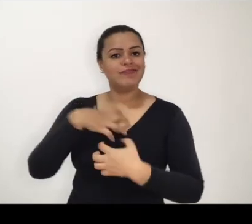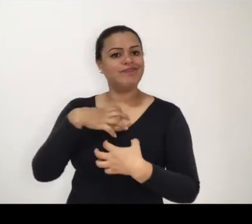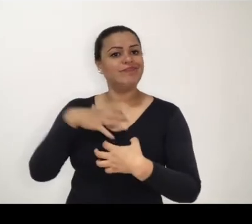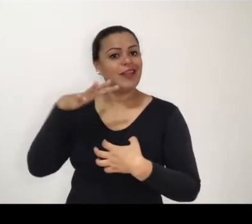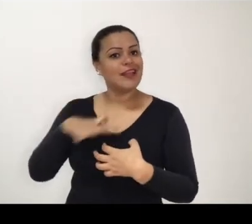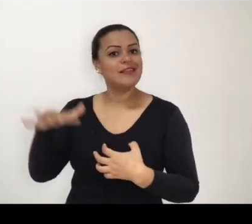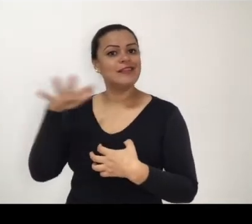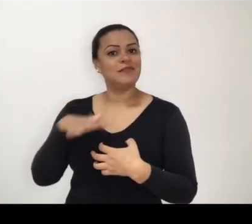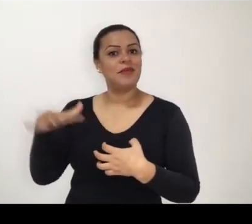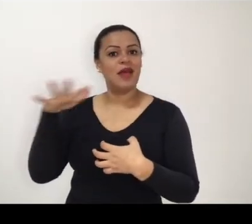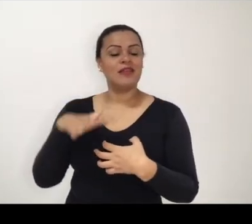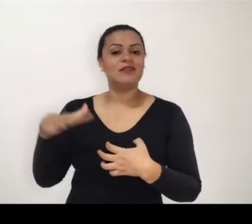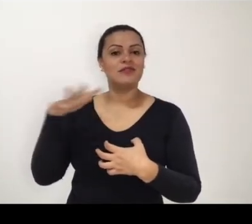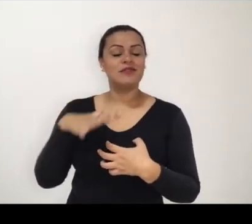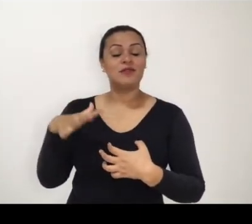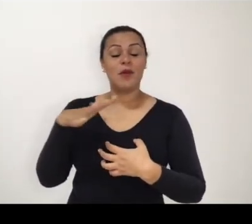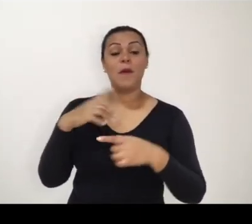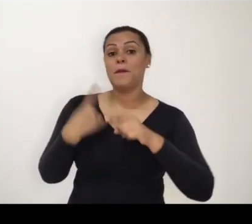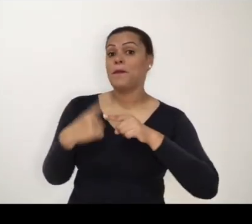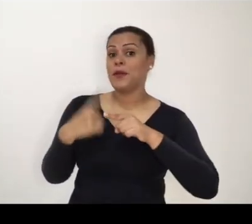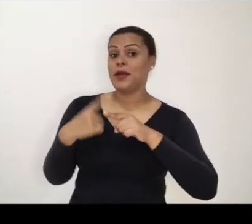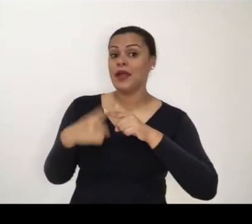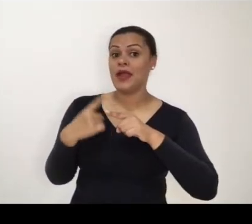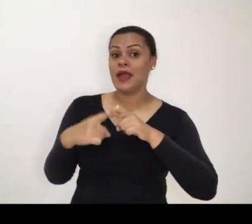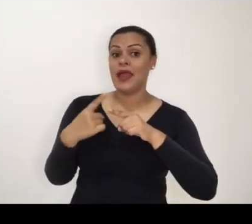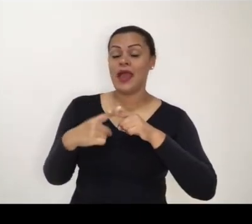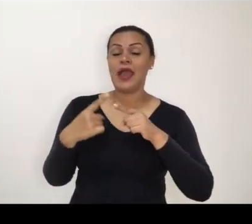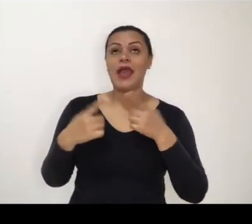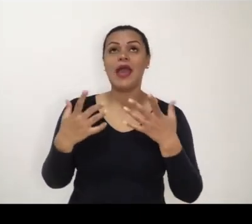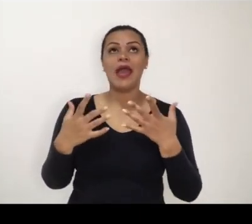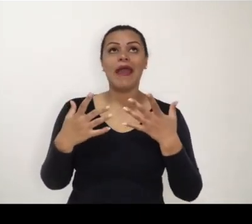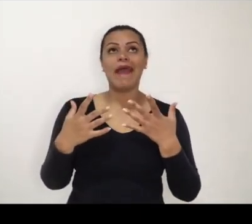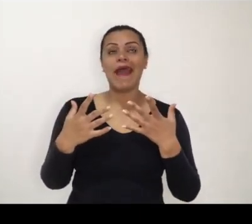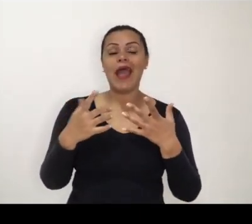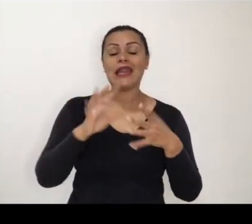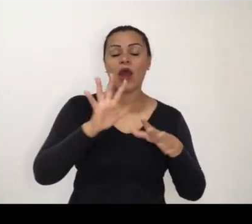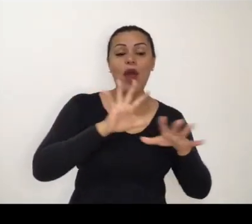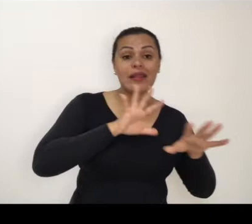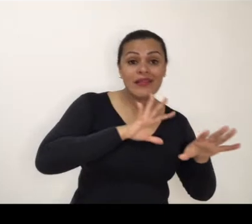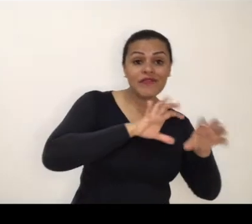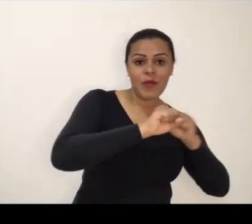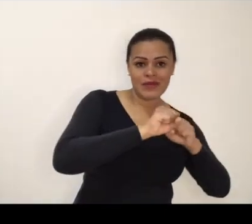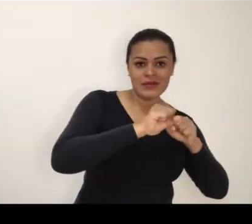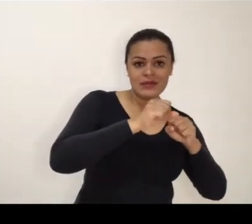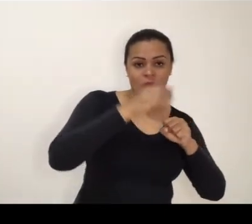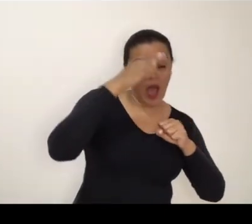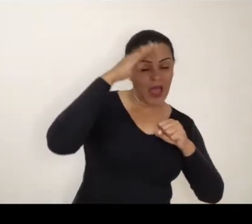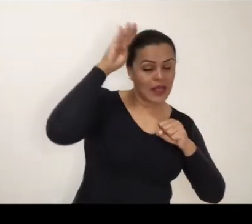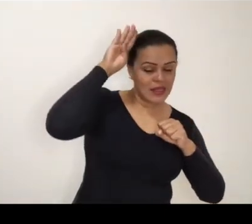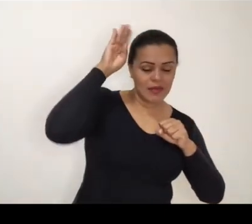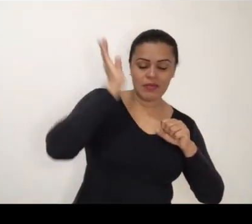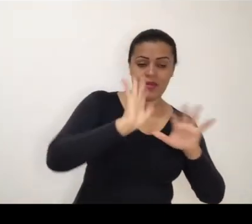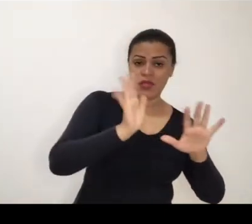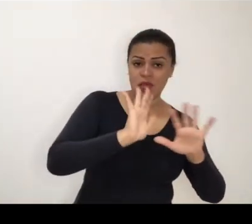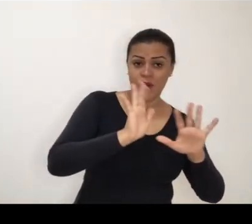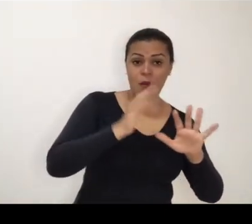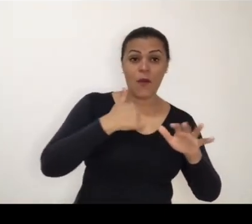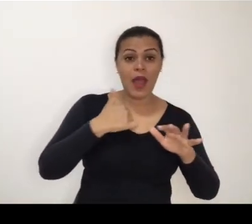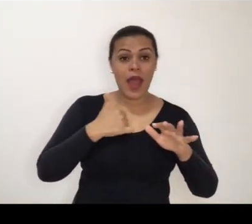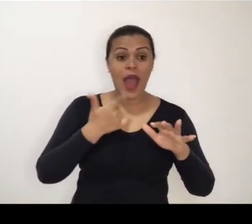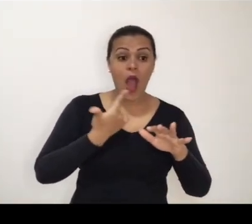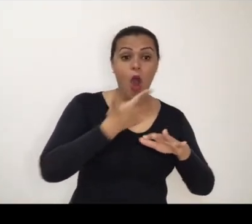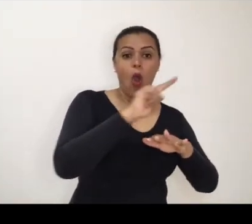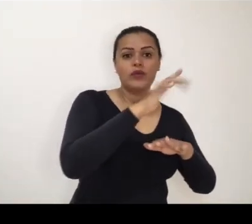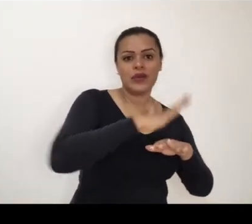vem a minha formação artística, ela não vem da academia, né? Minha formação acadêmica é de outra